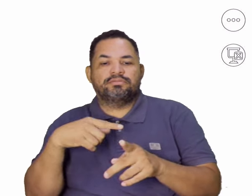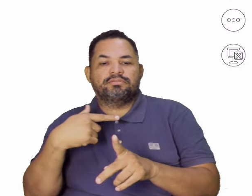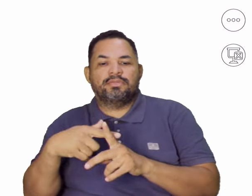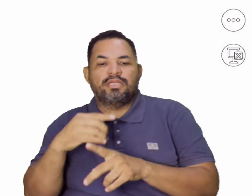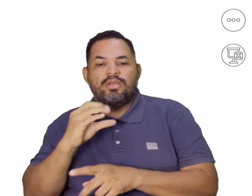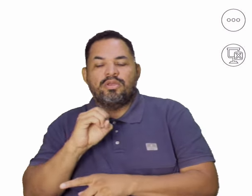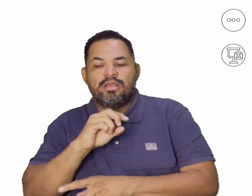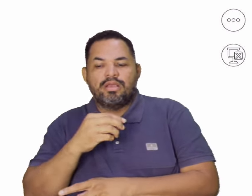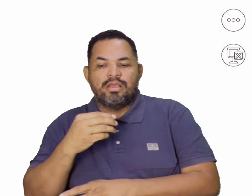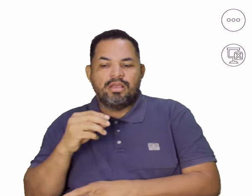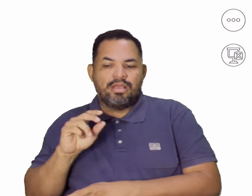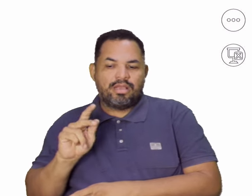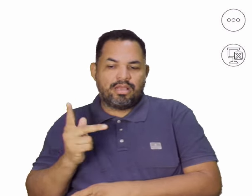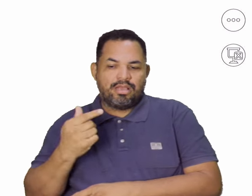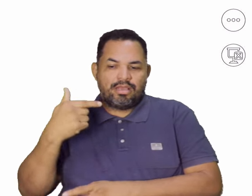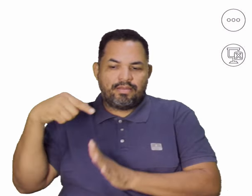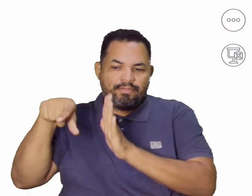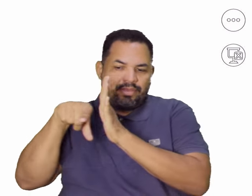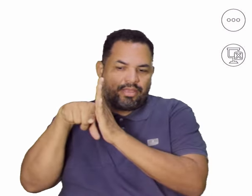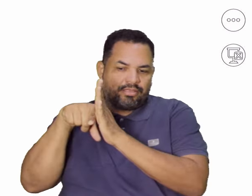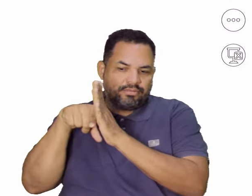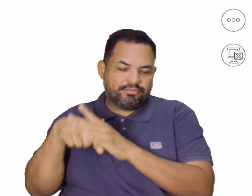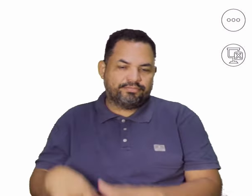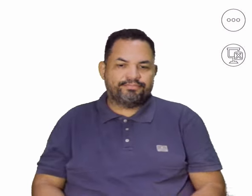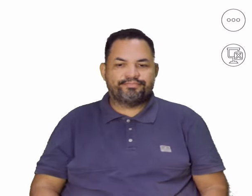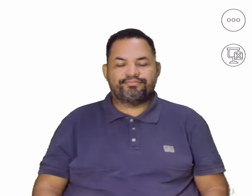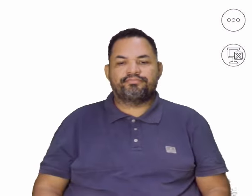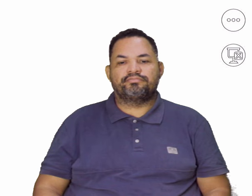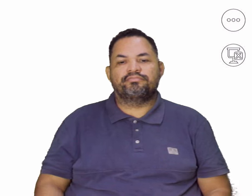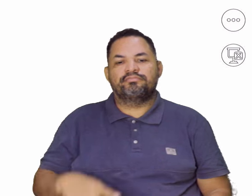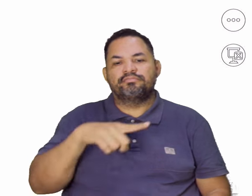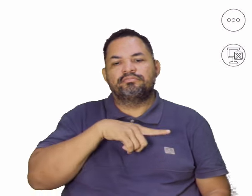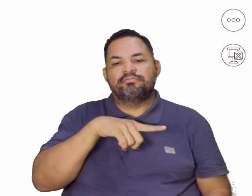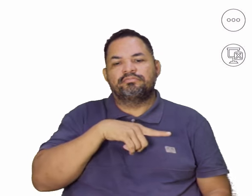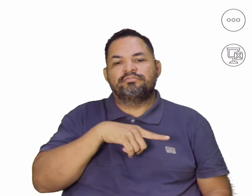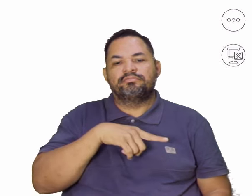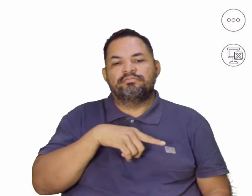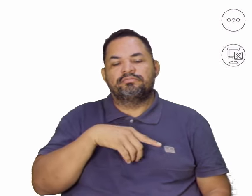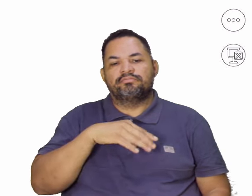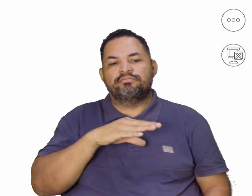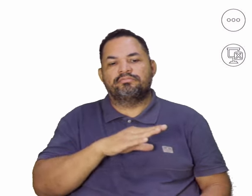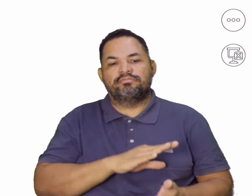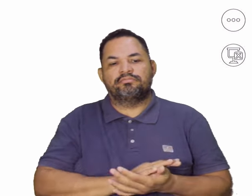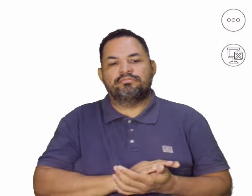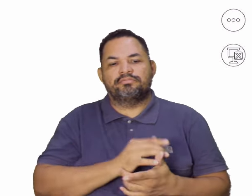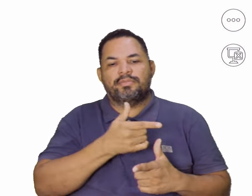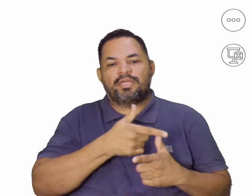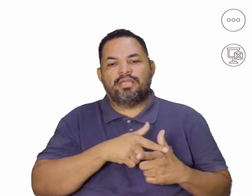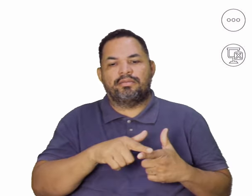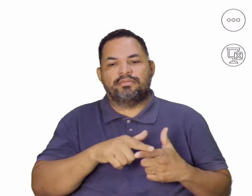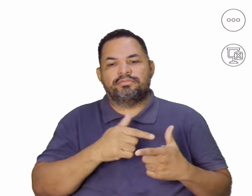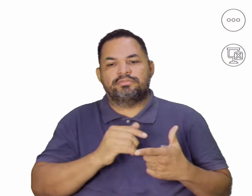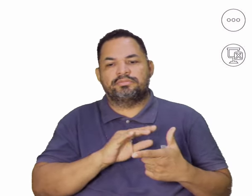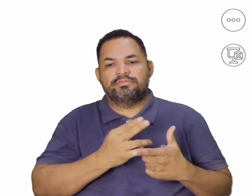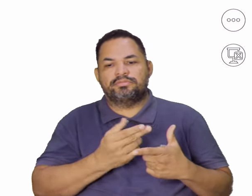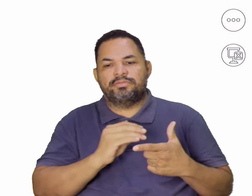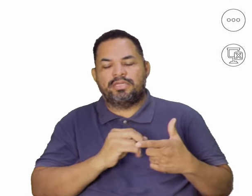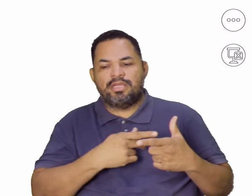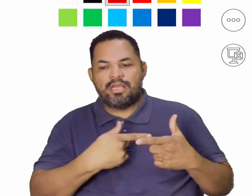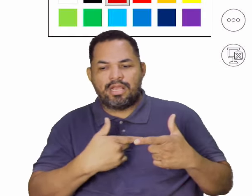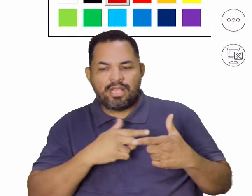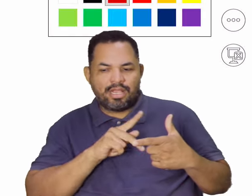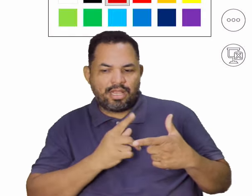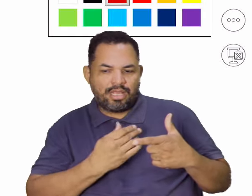constante em função da concentração nós temos h+ ve o h Men dividido pela água portanto